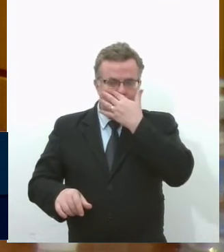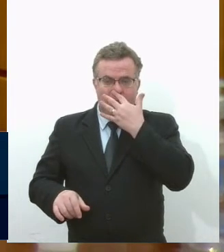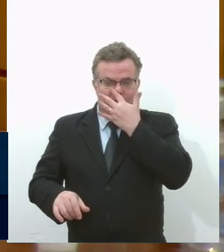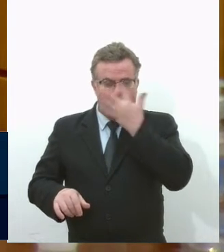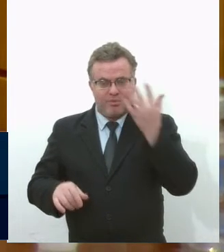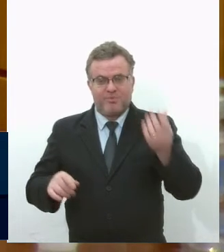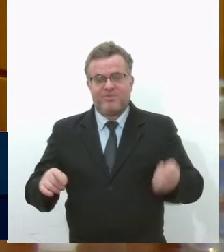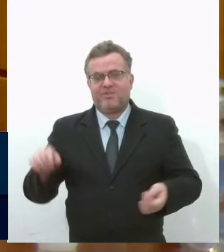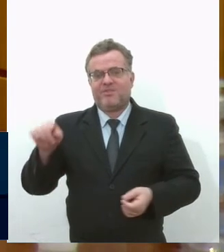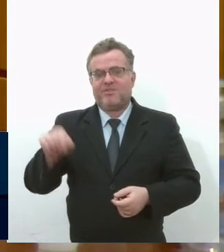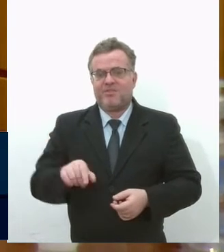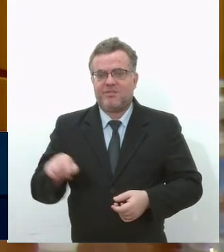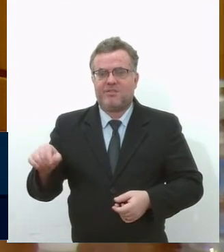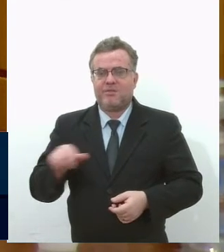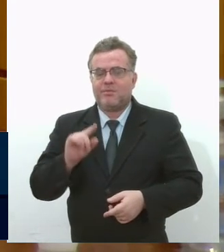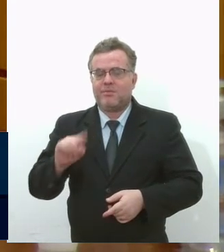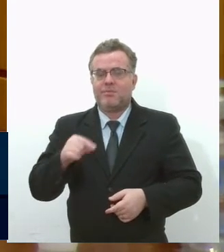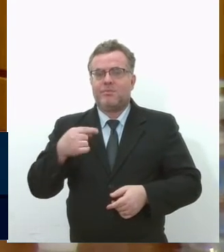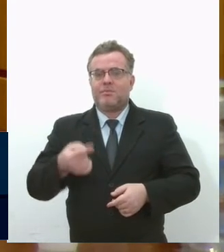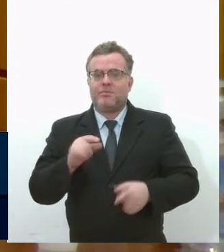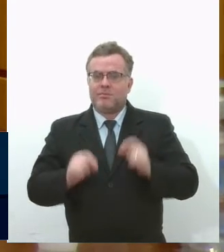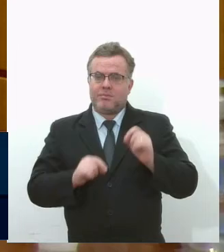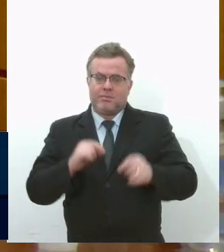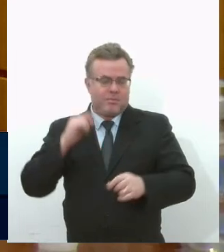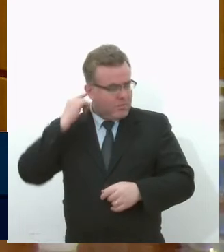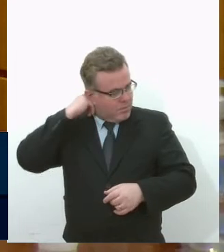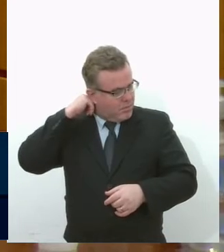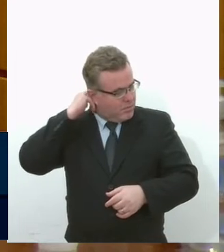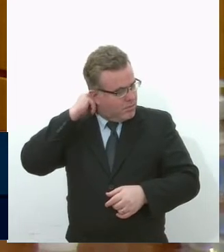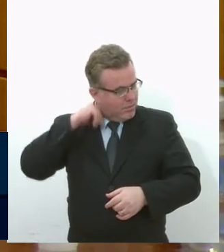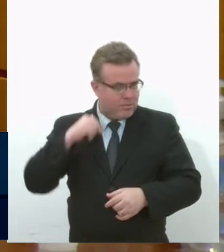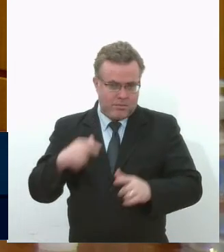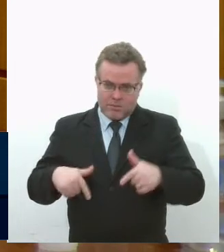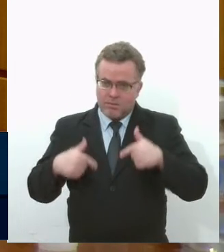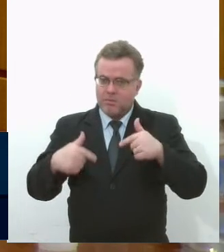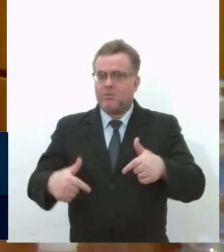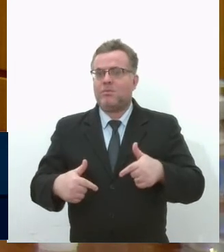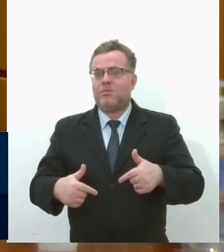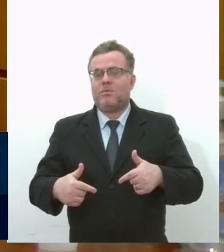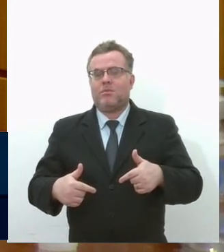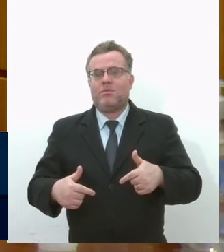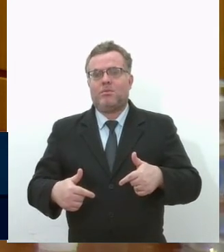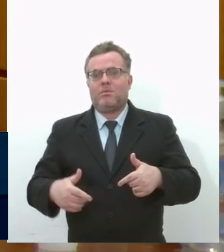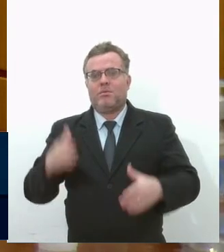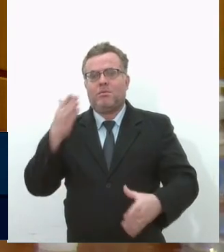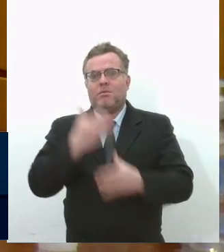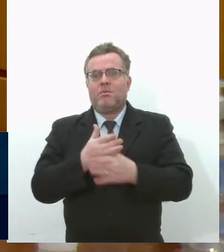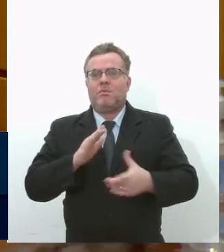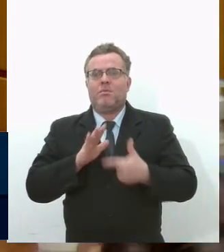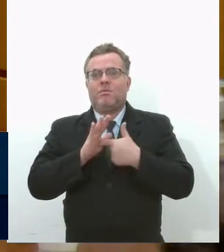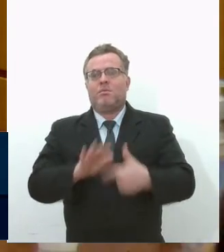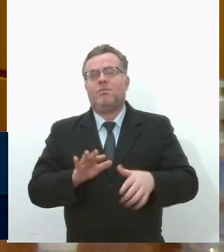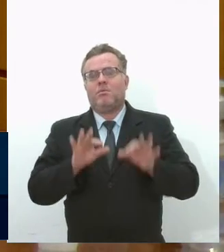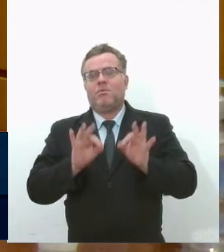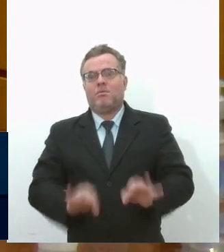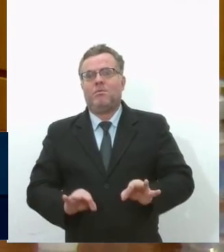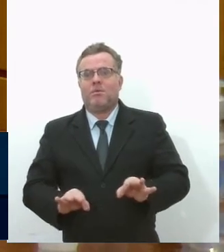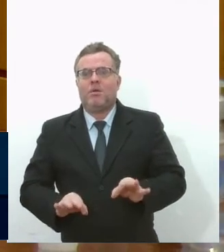contribuinte depois vindo a buscar outras instâncias e provando que estava correto. Portanto,